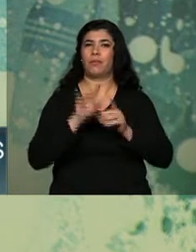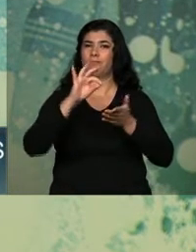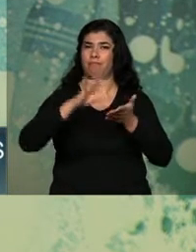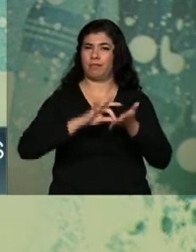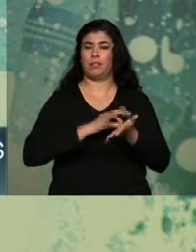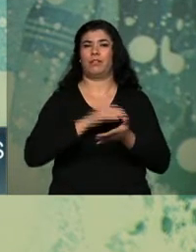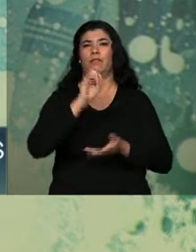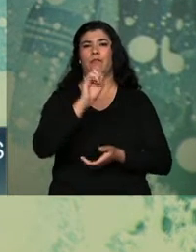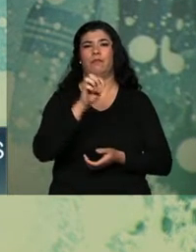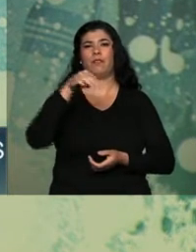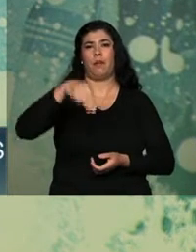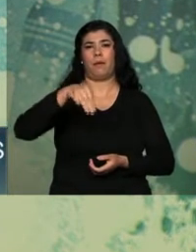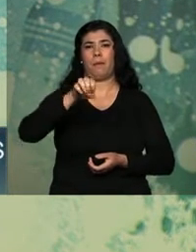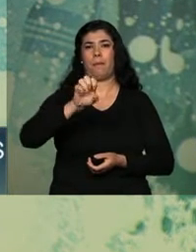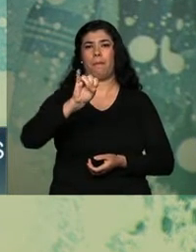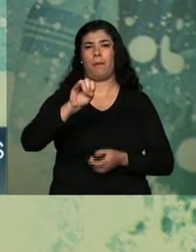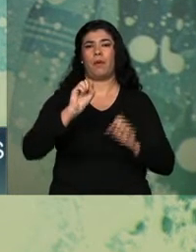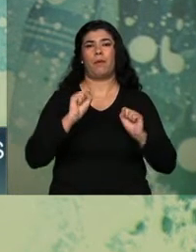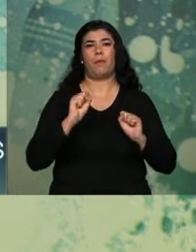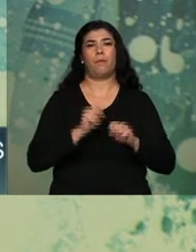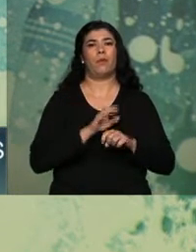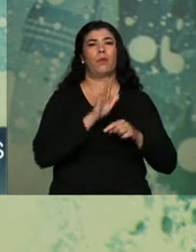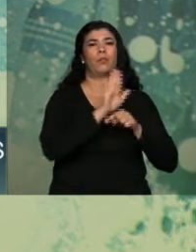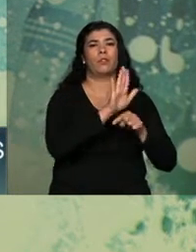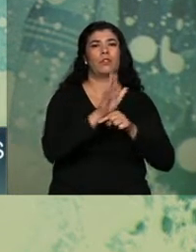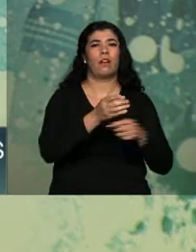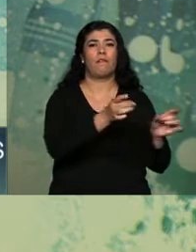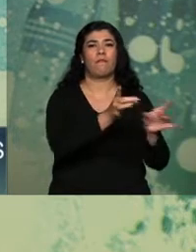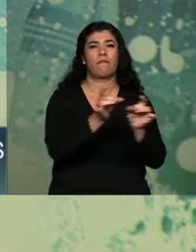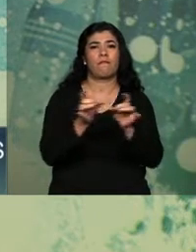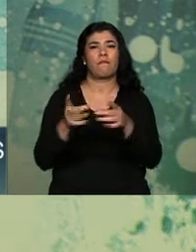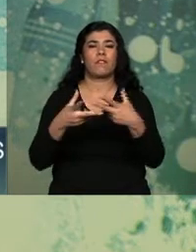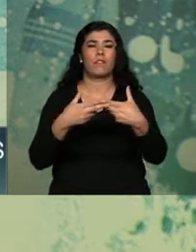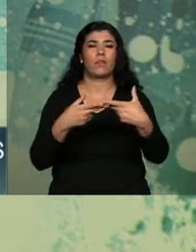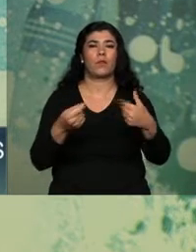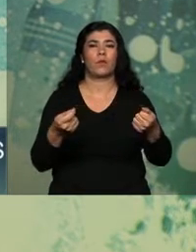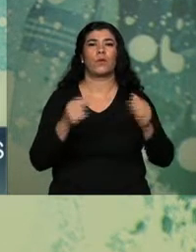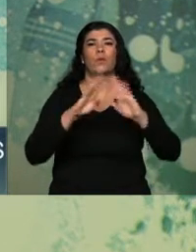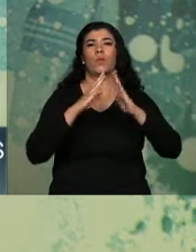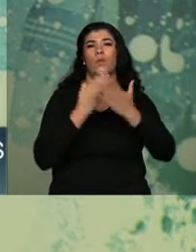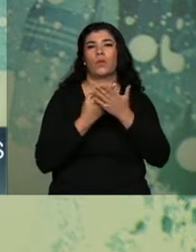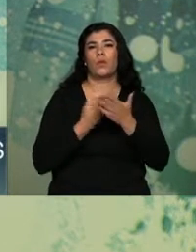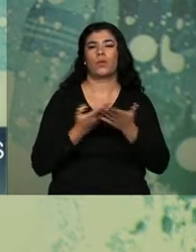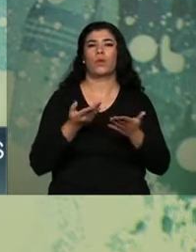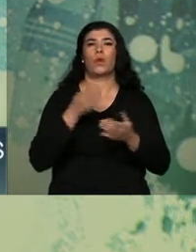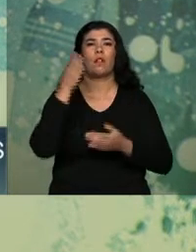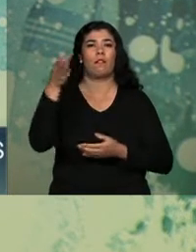MEI. Posso atender as minhas escolas com nota, que elas têm o seu...